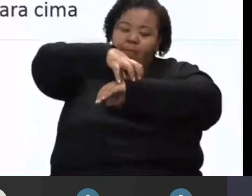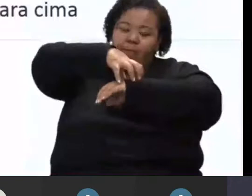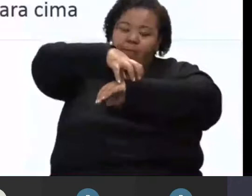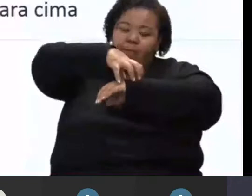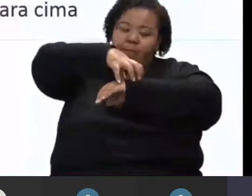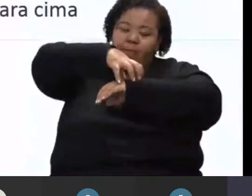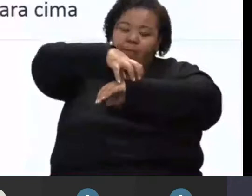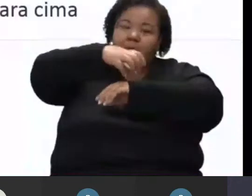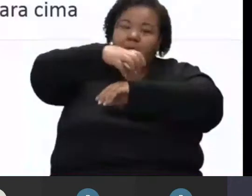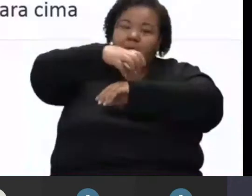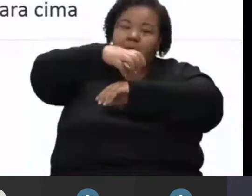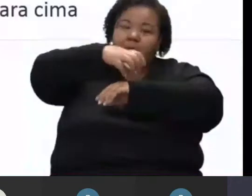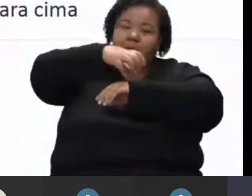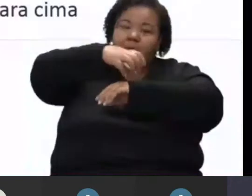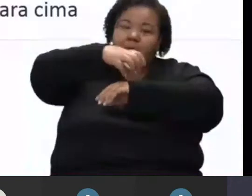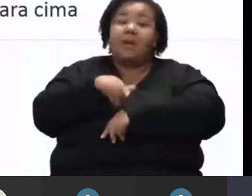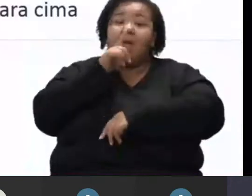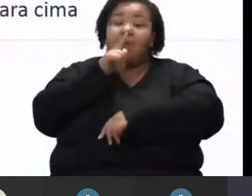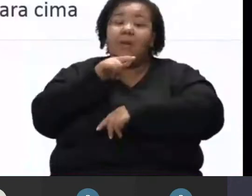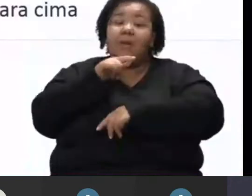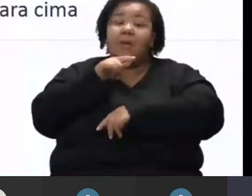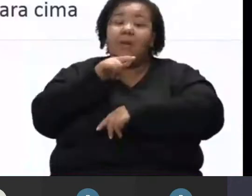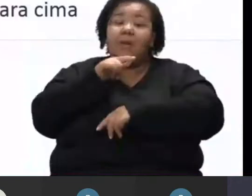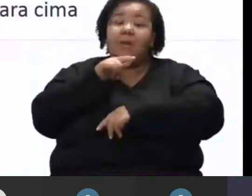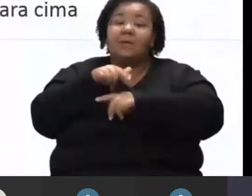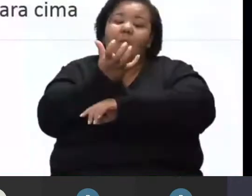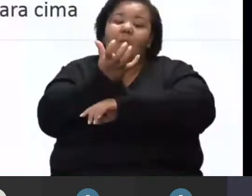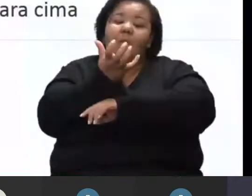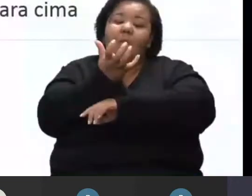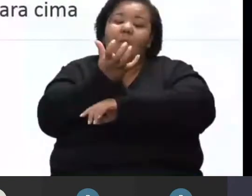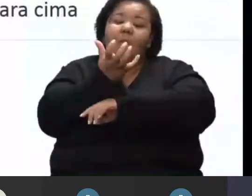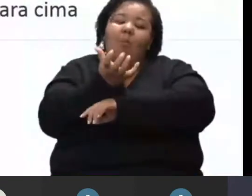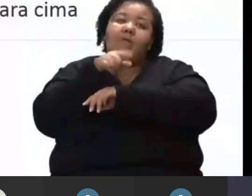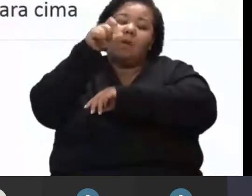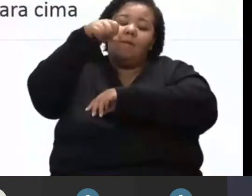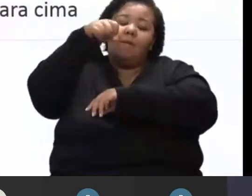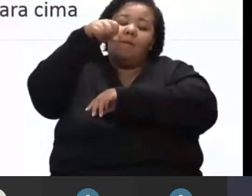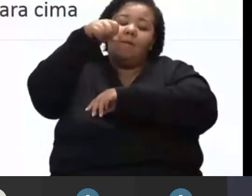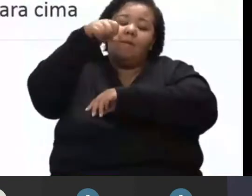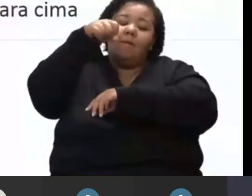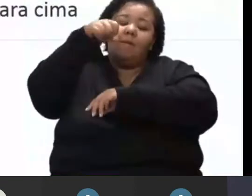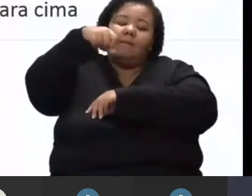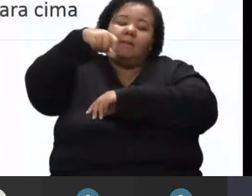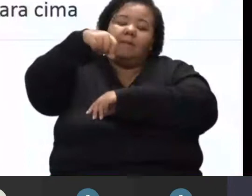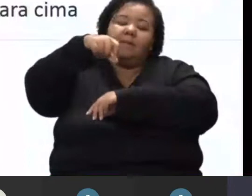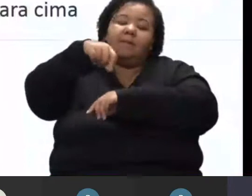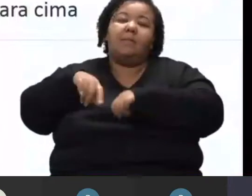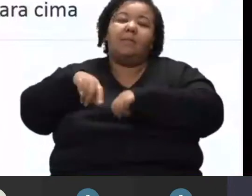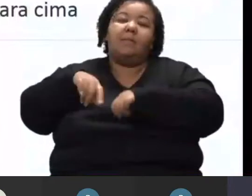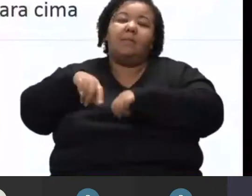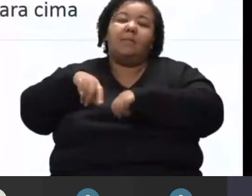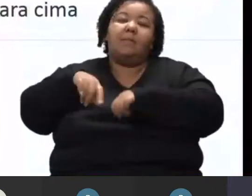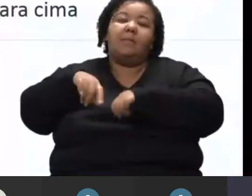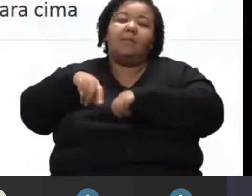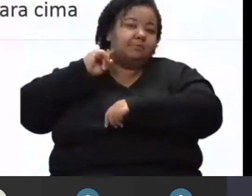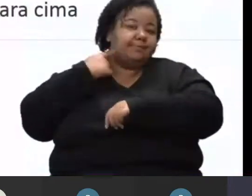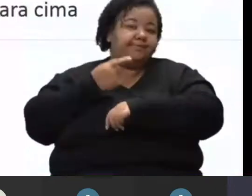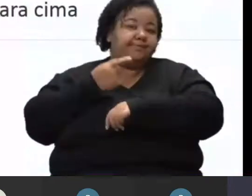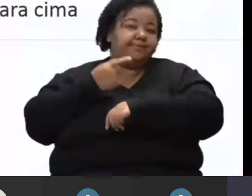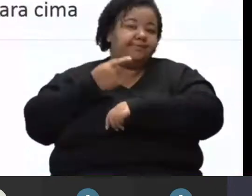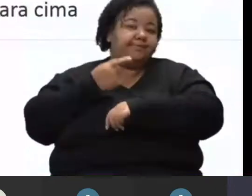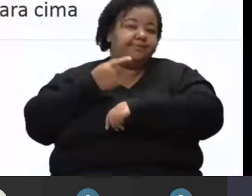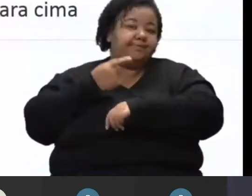acontece? Essas gotículas de água vão ficar pingando naquele meio de cultura e podem contaminar o meio de cultura. Então, é muito importante deixar a